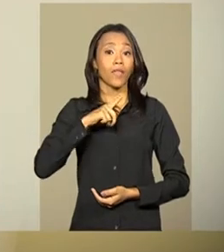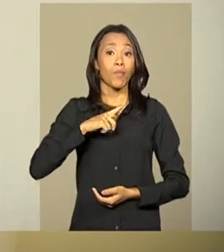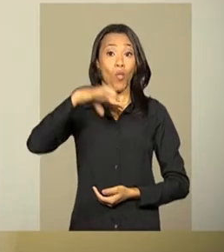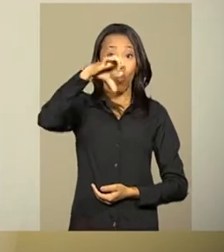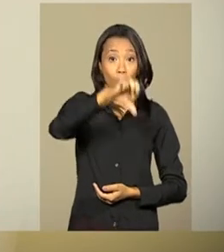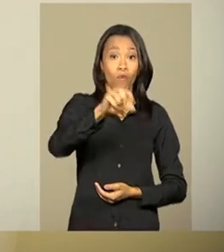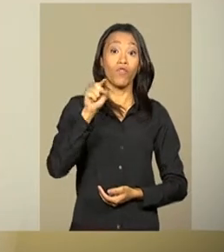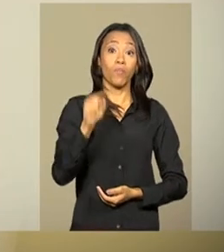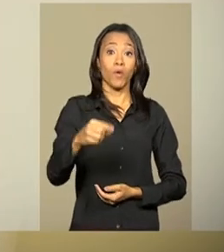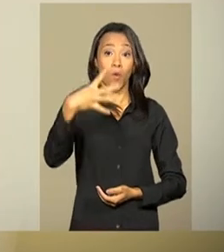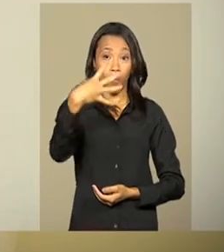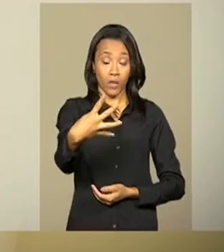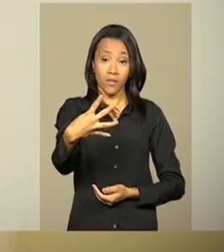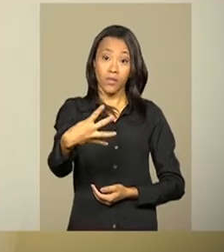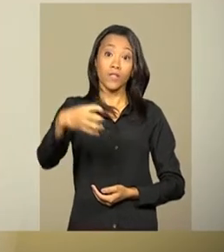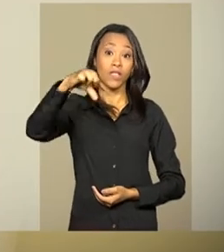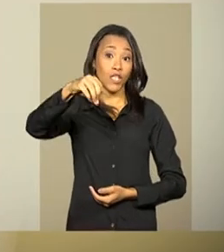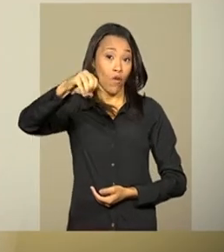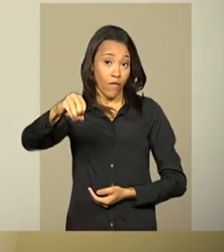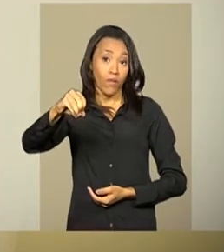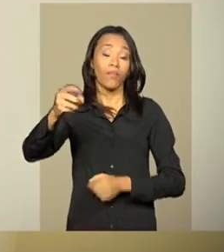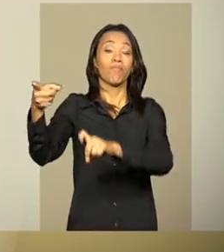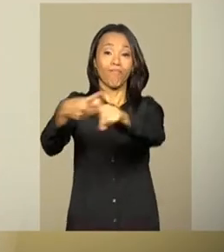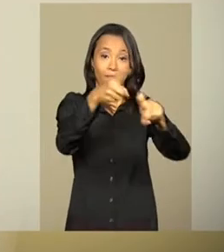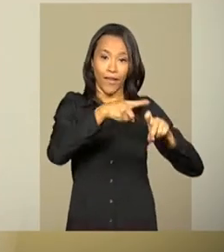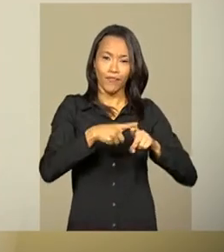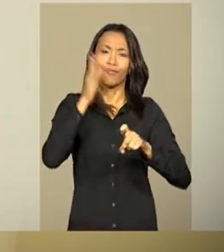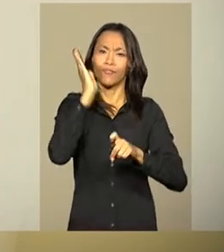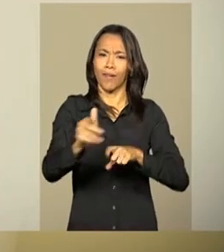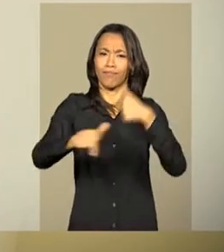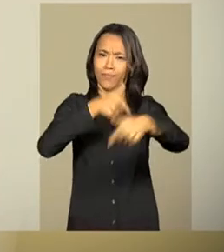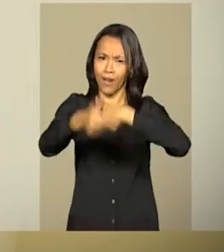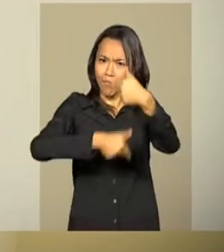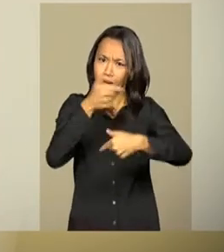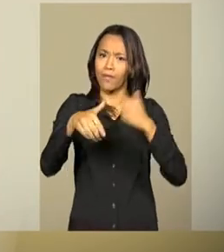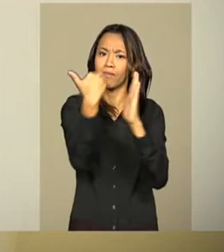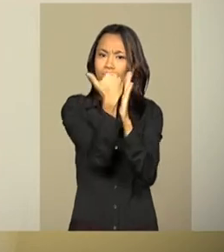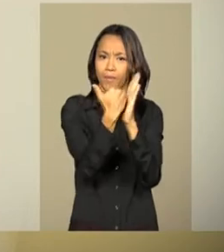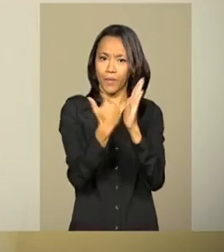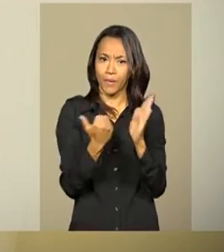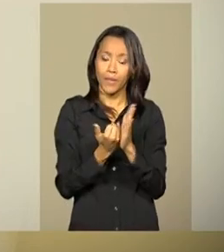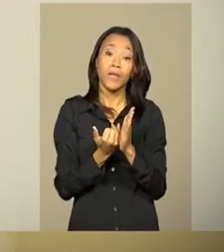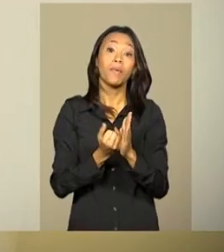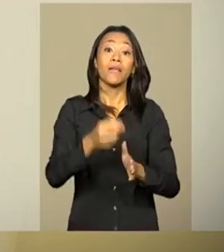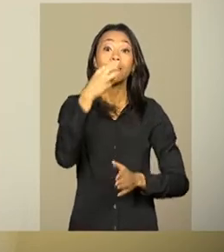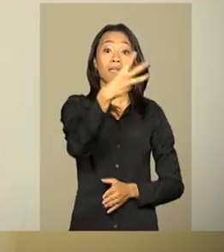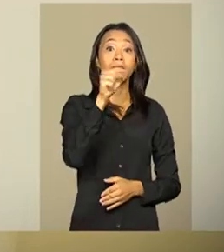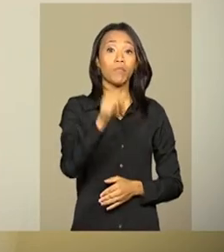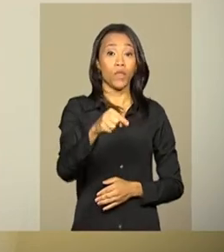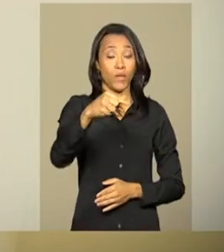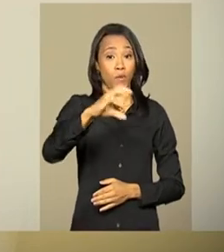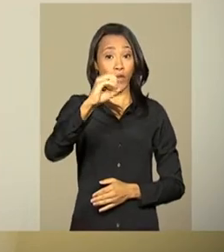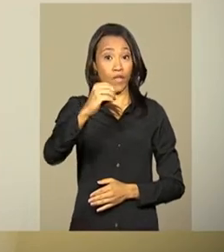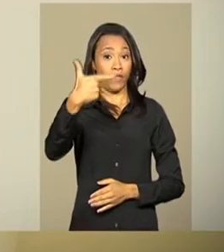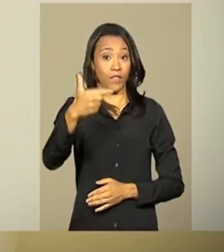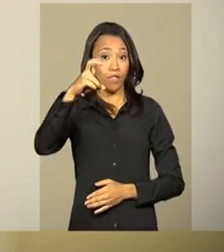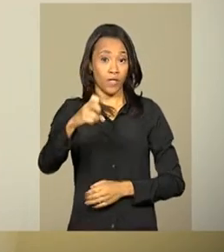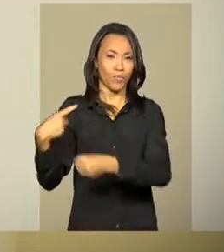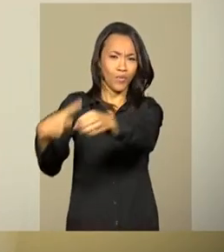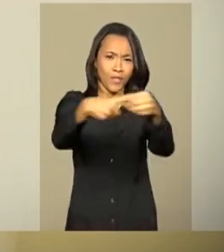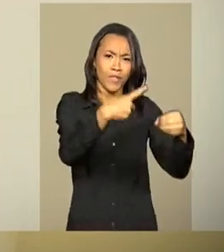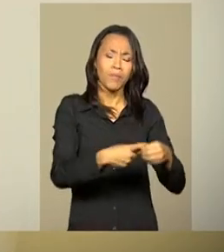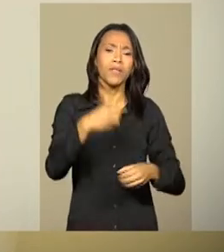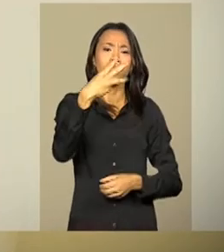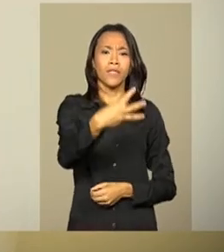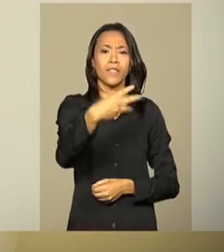temos 9.490 médicos atuando pelo mais médicos em 3025 municípios e